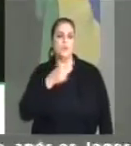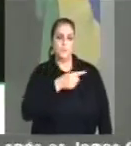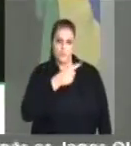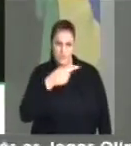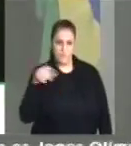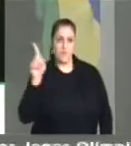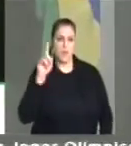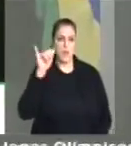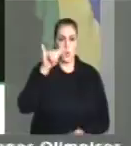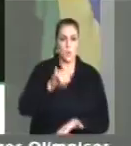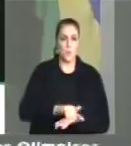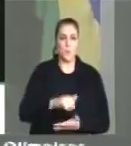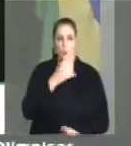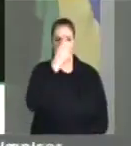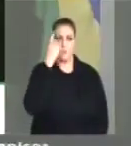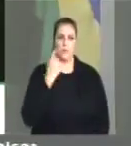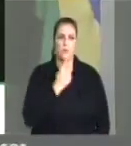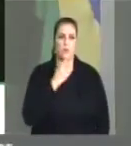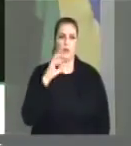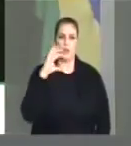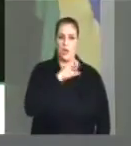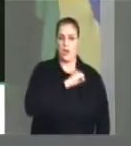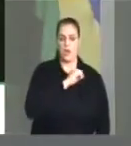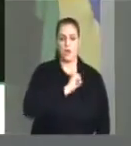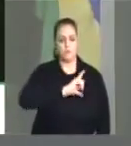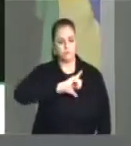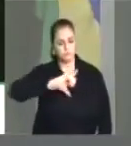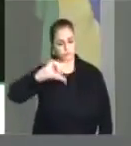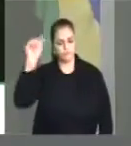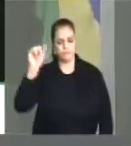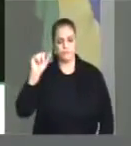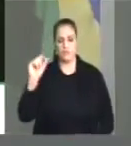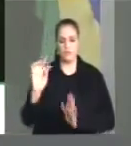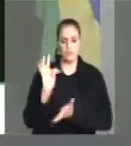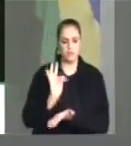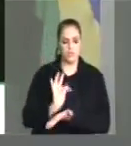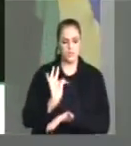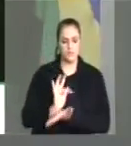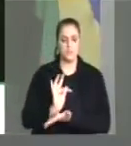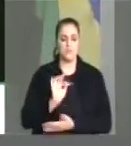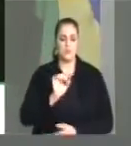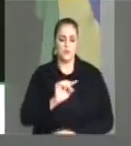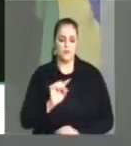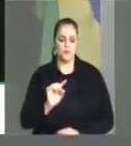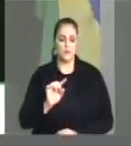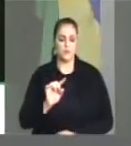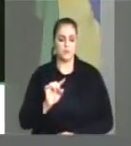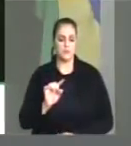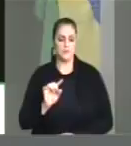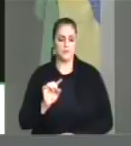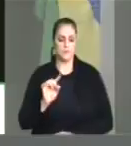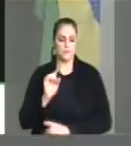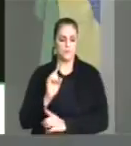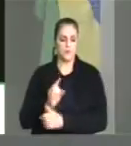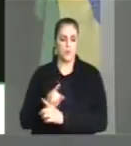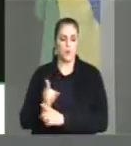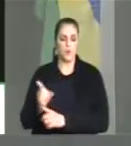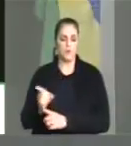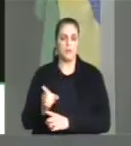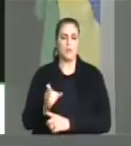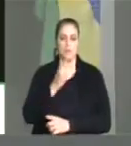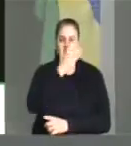avião lhe esperando daqui a meia hora. Vá a Teresina, pegue o UOL e leve para São